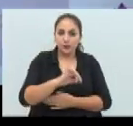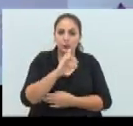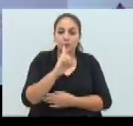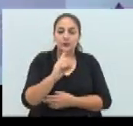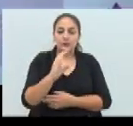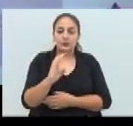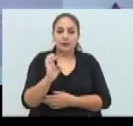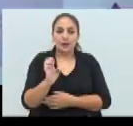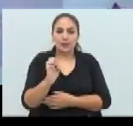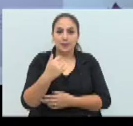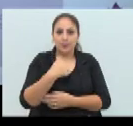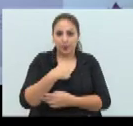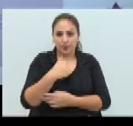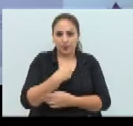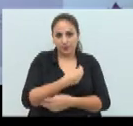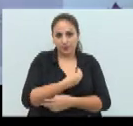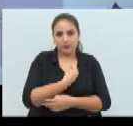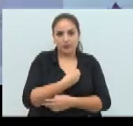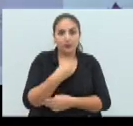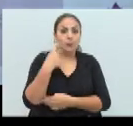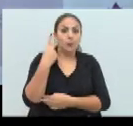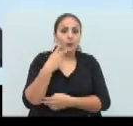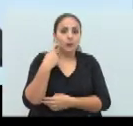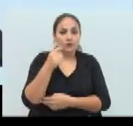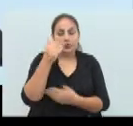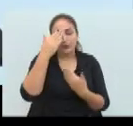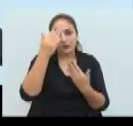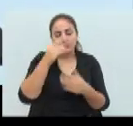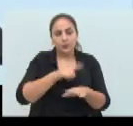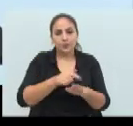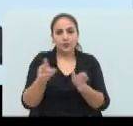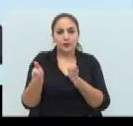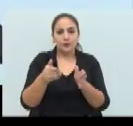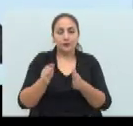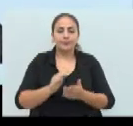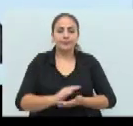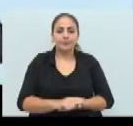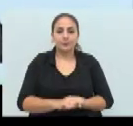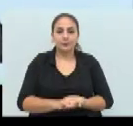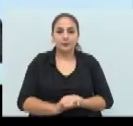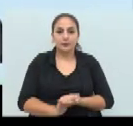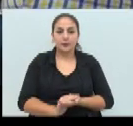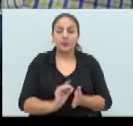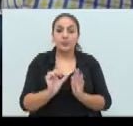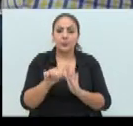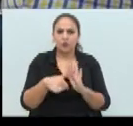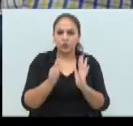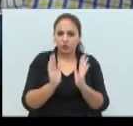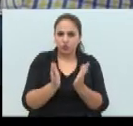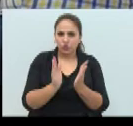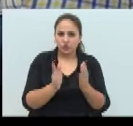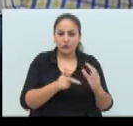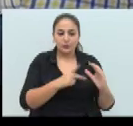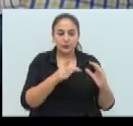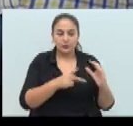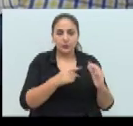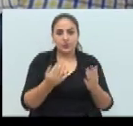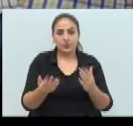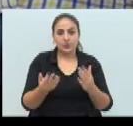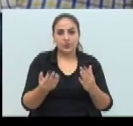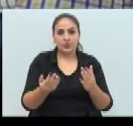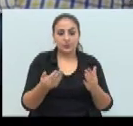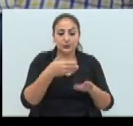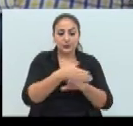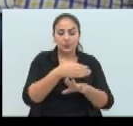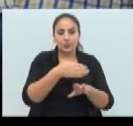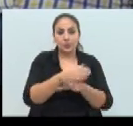minha caminhada política e eu tenho muito a agradecer esse período. Mais tarde, já no Poder Executivo, foi integrado à equipe da